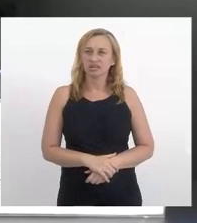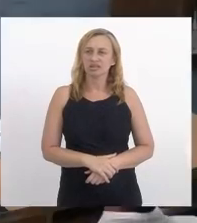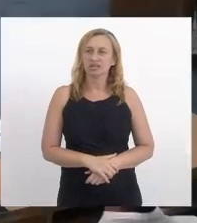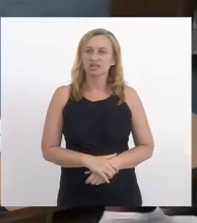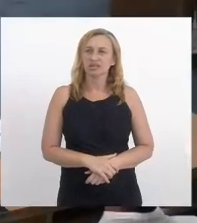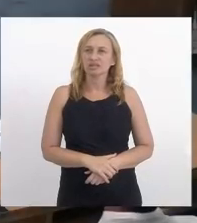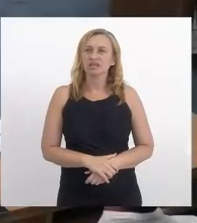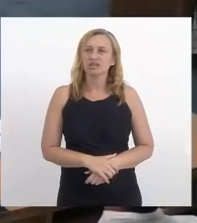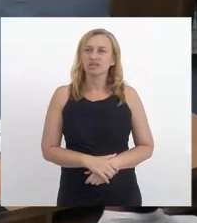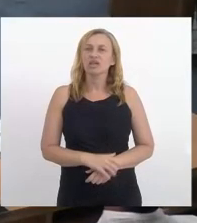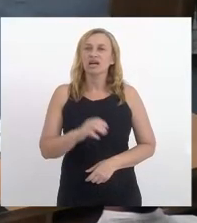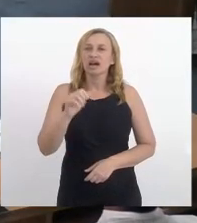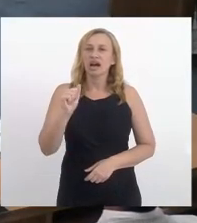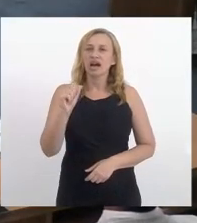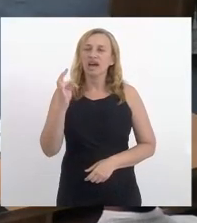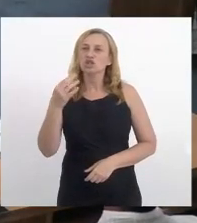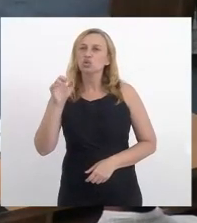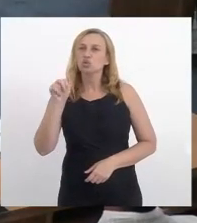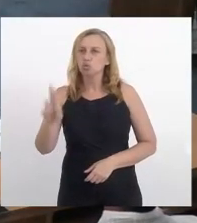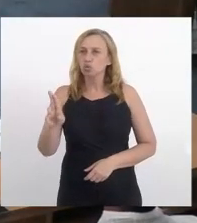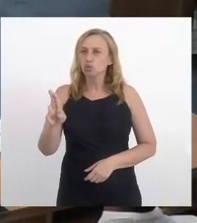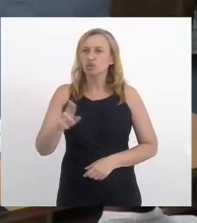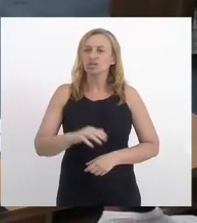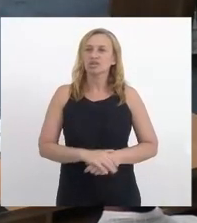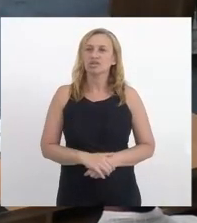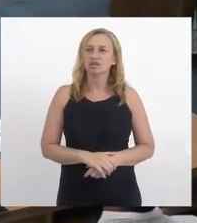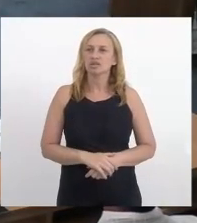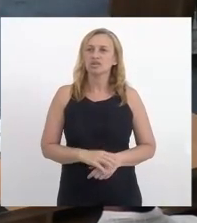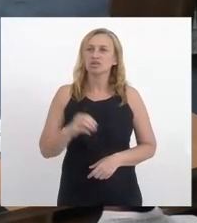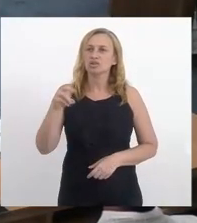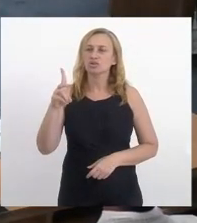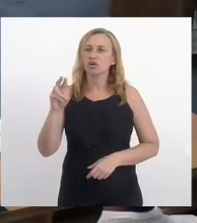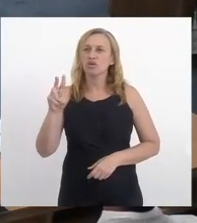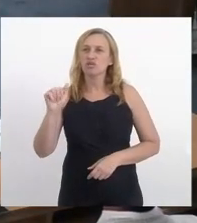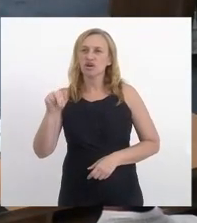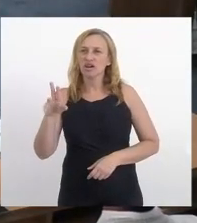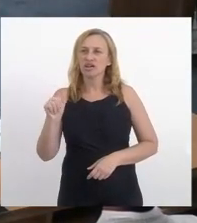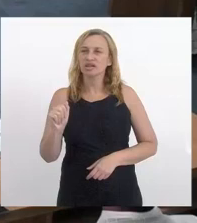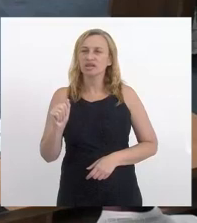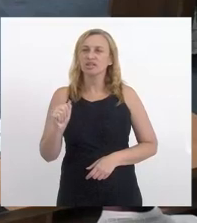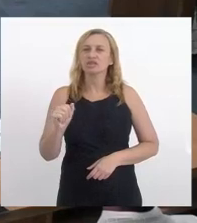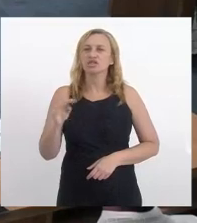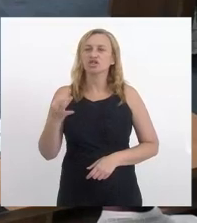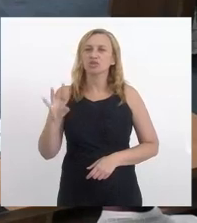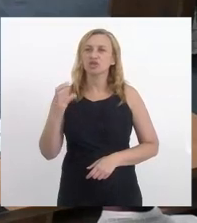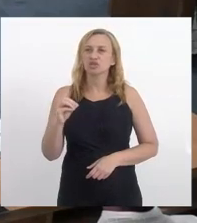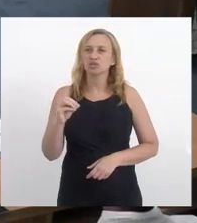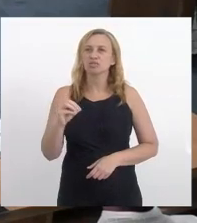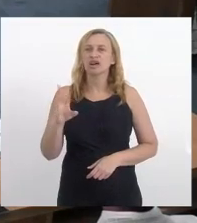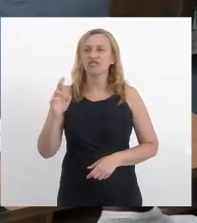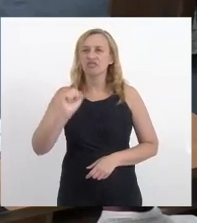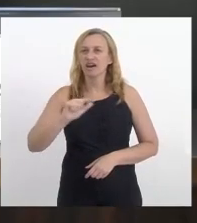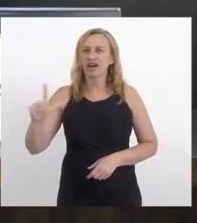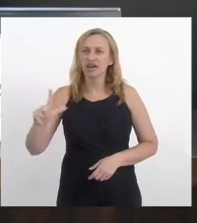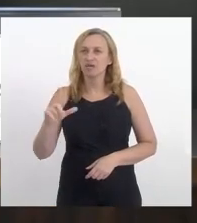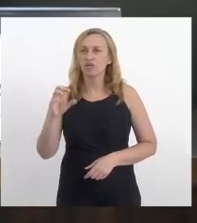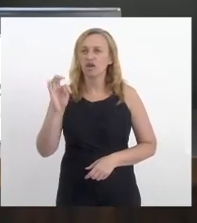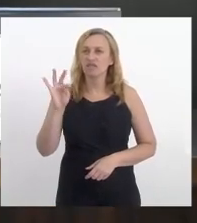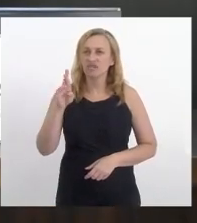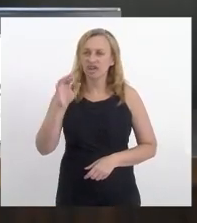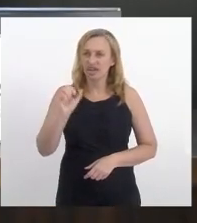xamanismo. Arthur Viegas Costa, Novacumin, xamanismo. Rafael Oliveira